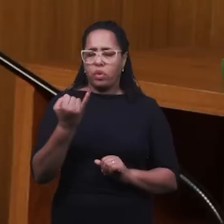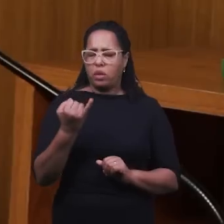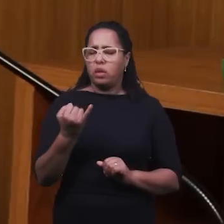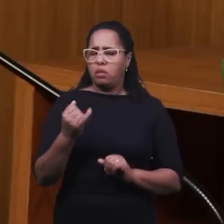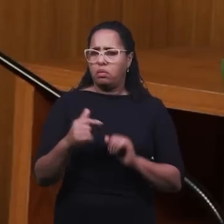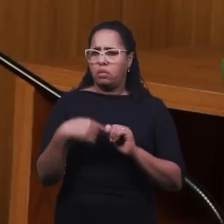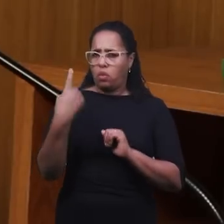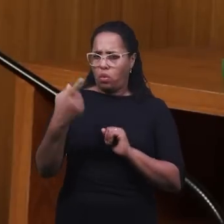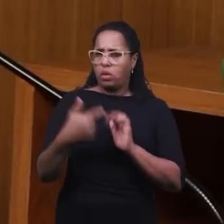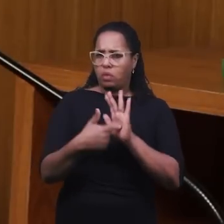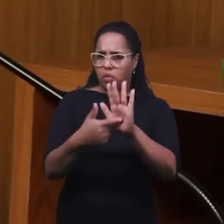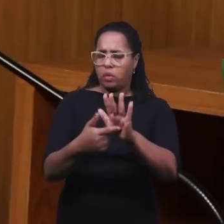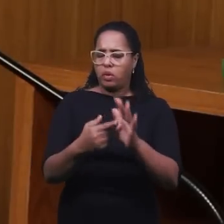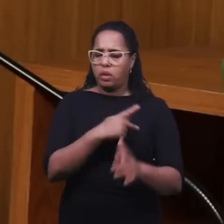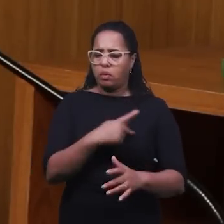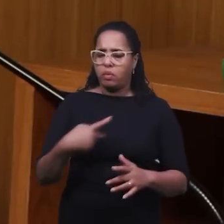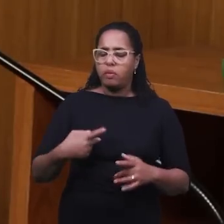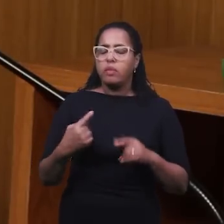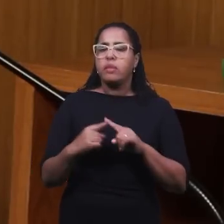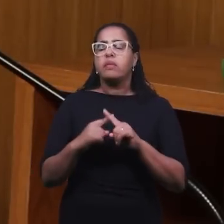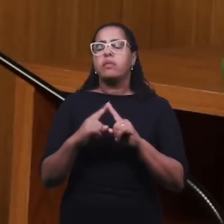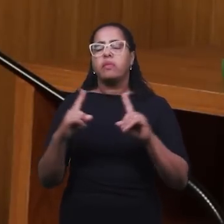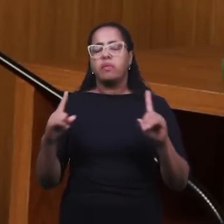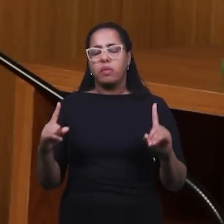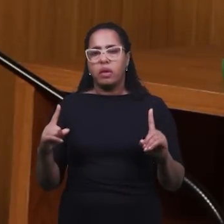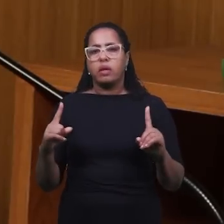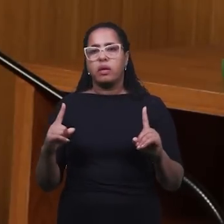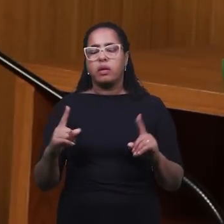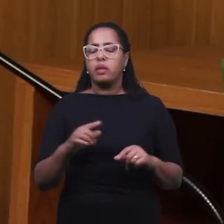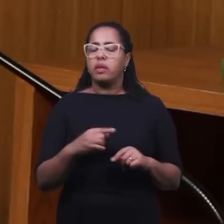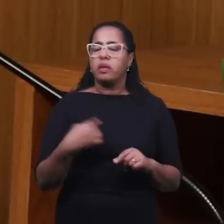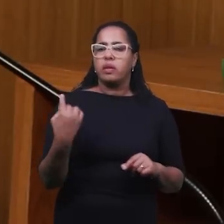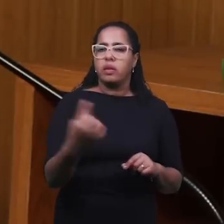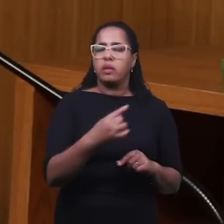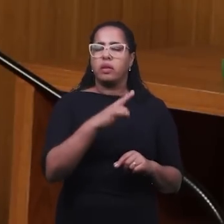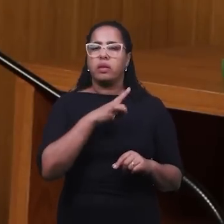atos na igreja como governo. E o governo